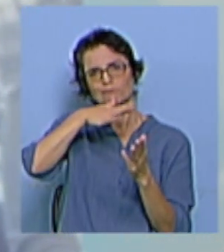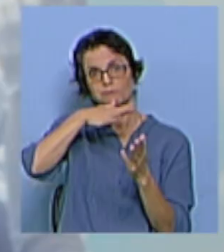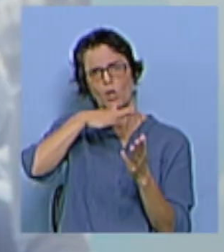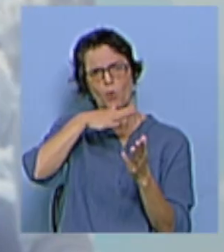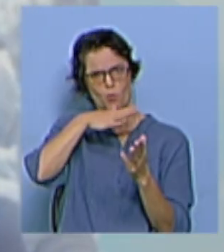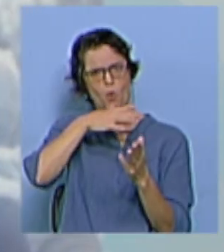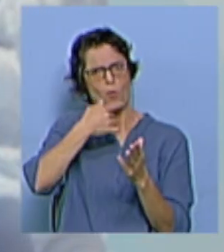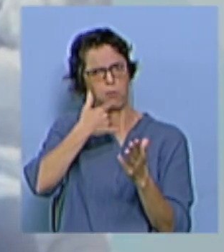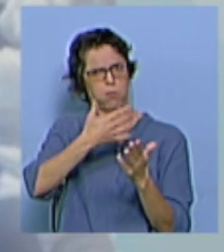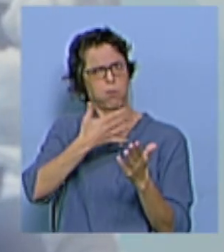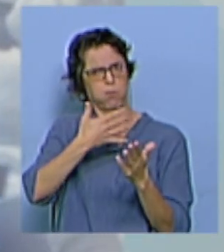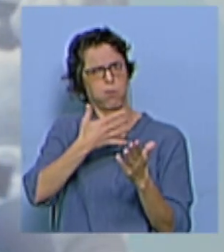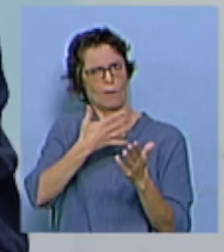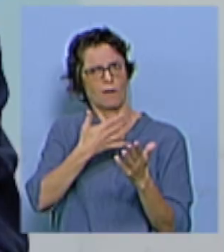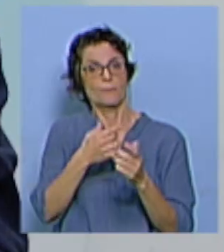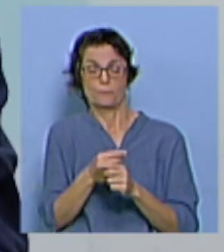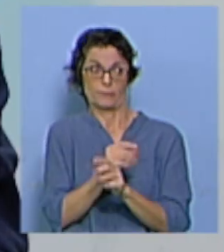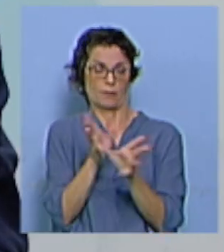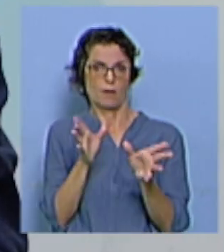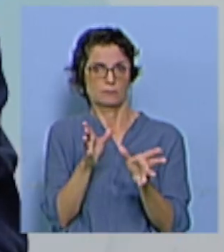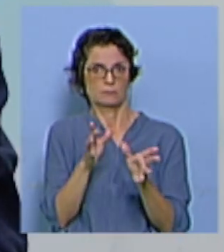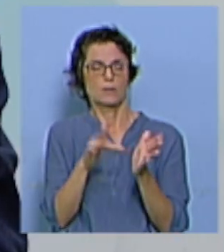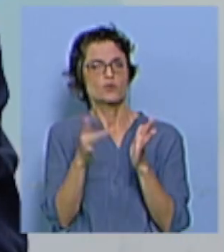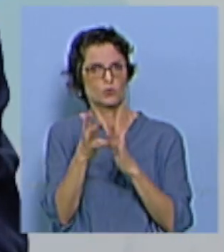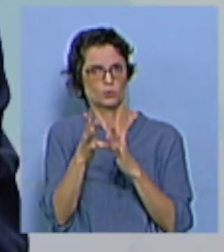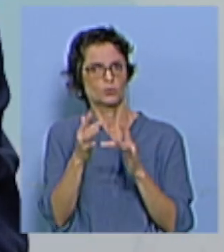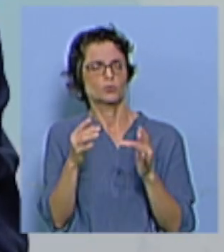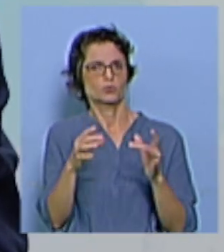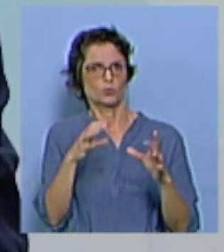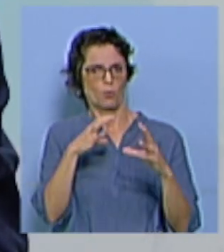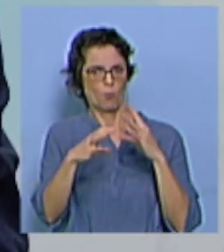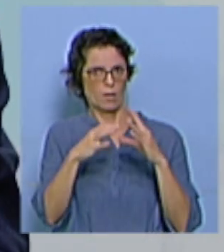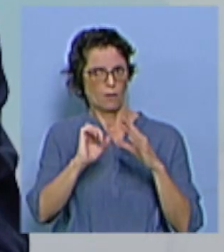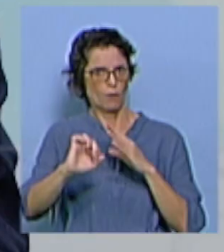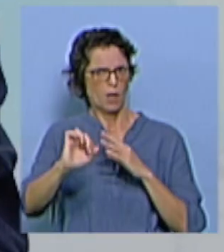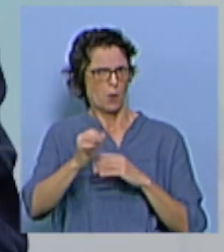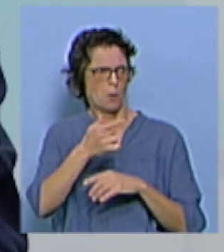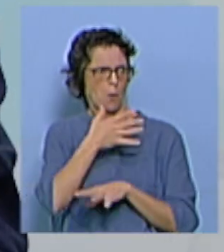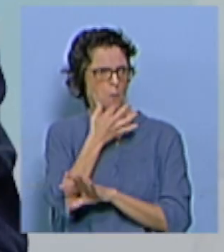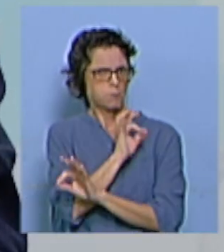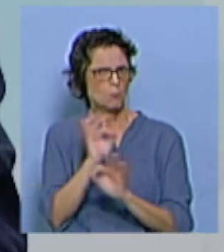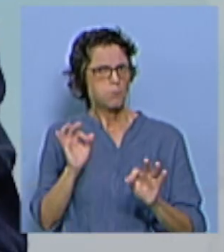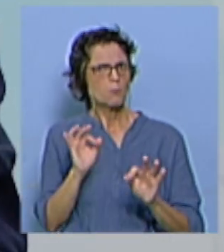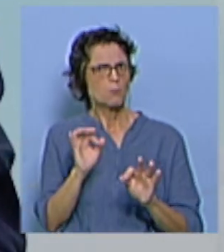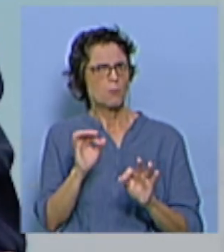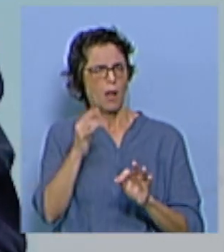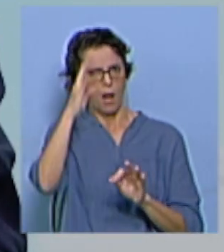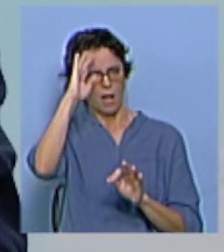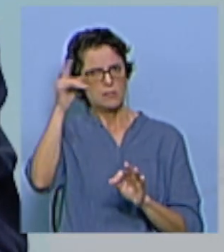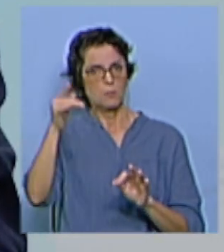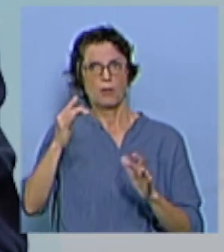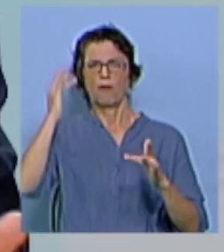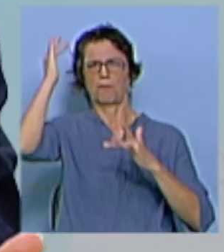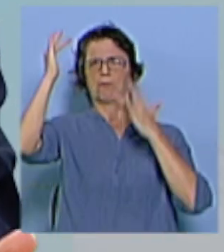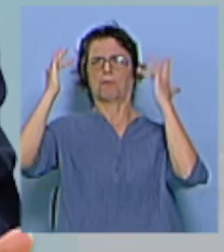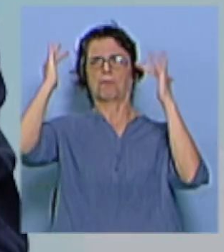Claro, porque Jesus era um comunicador excepcional, não é? Portanto, Jesus sabia que não valia a pena estar com grandes tratados de filosofia,